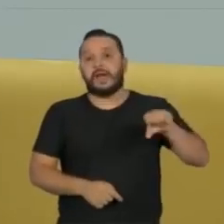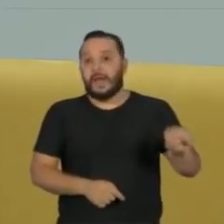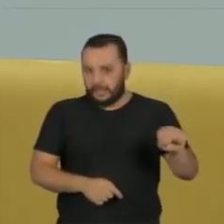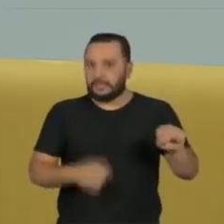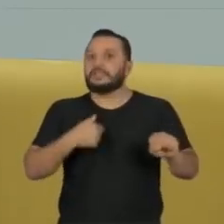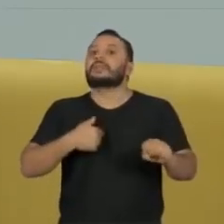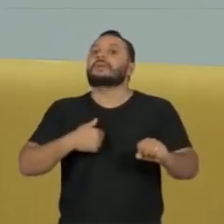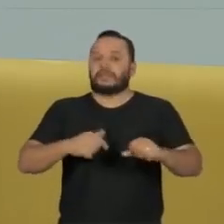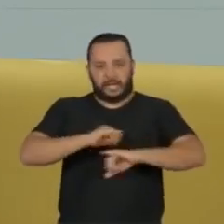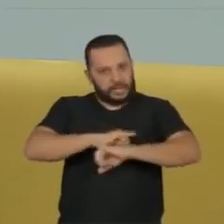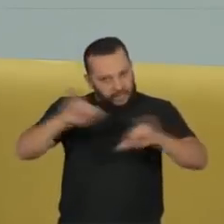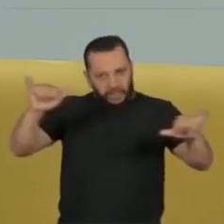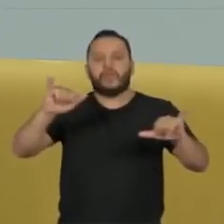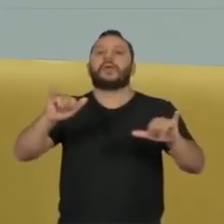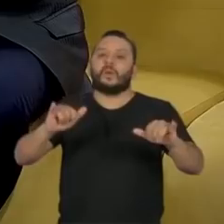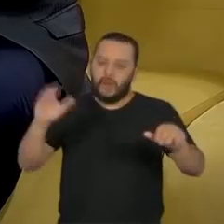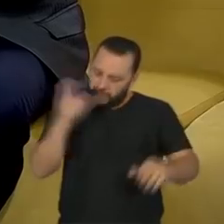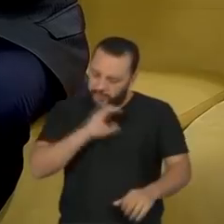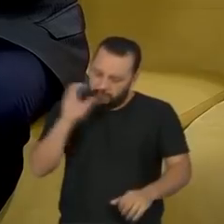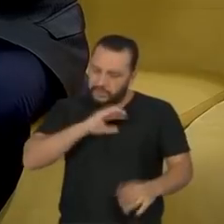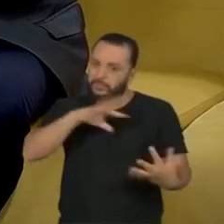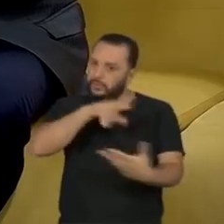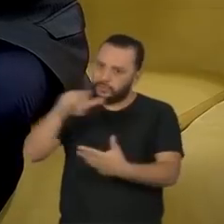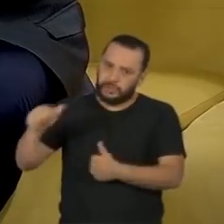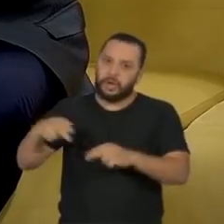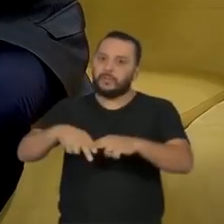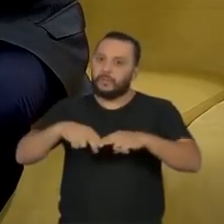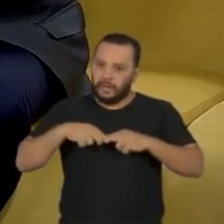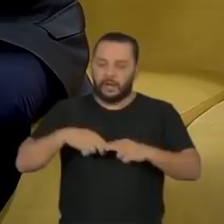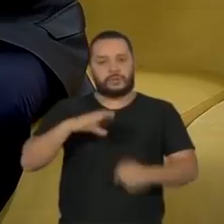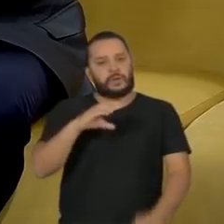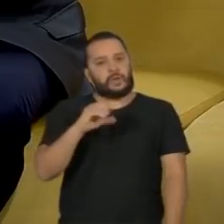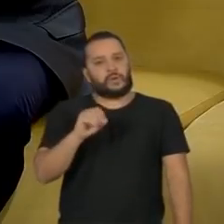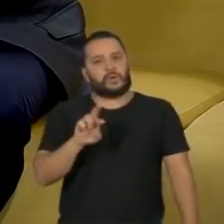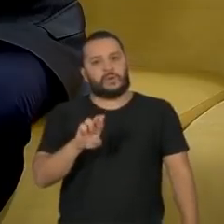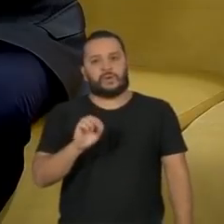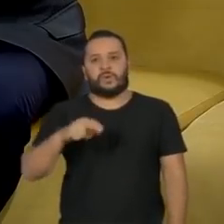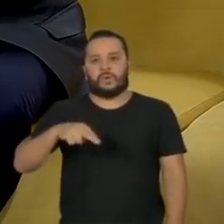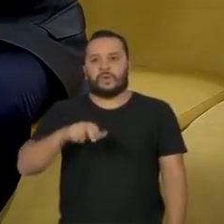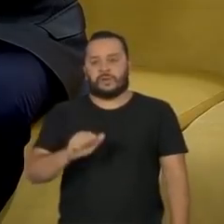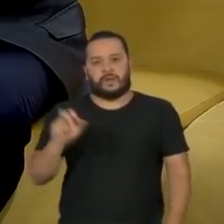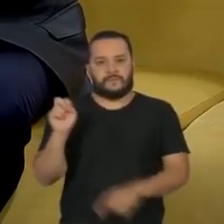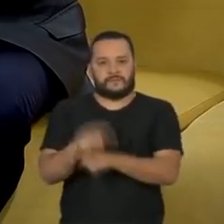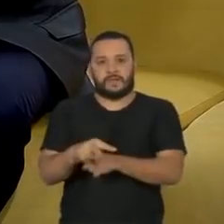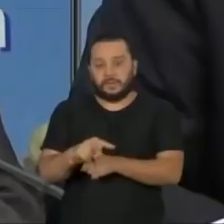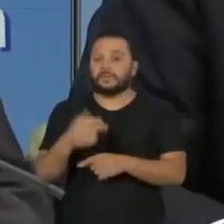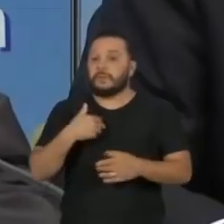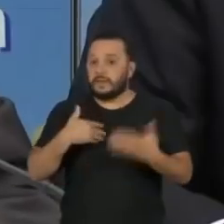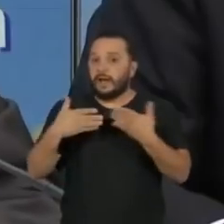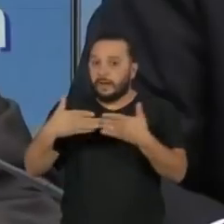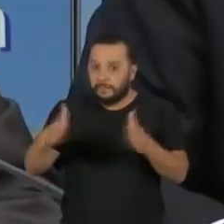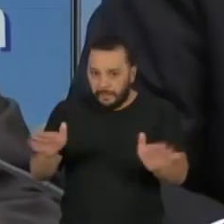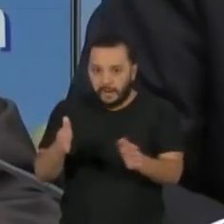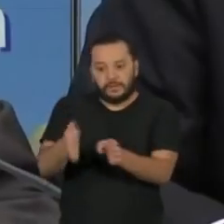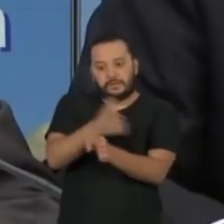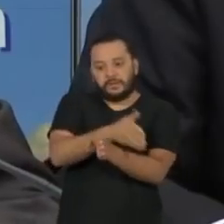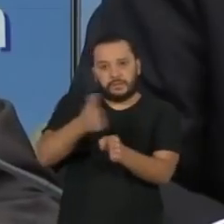emergência global por causa do coronavírus. Mas recomenda que os países mantenham abertas as fronteiras e o comércio.